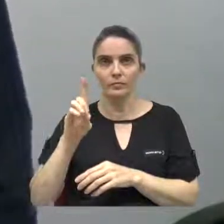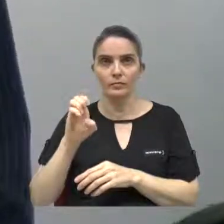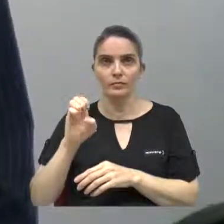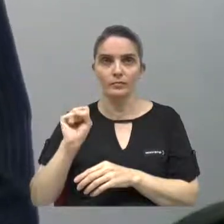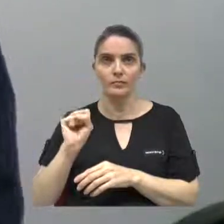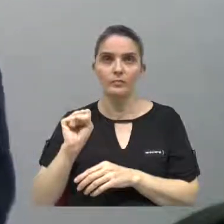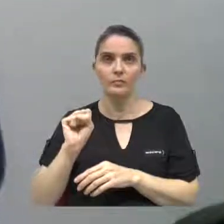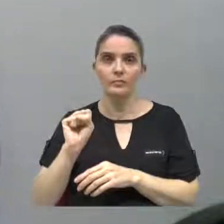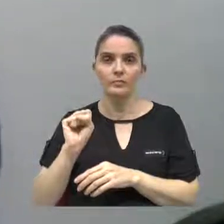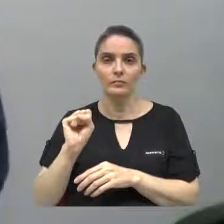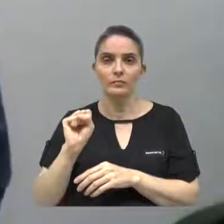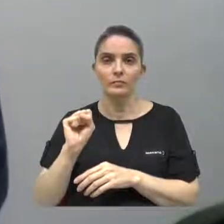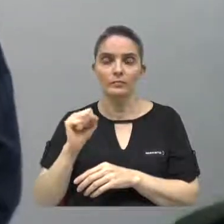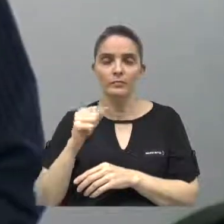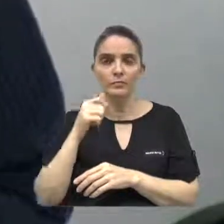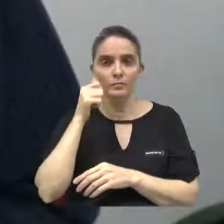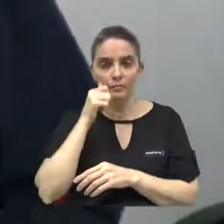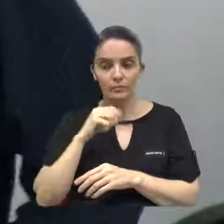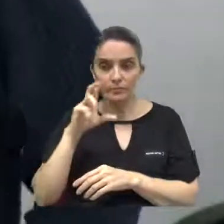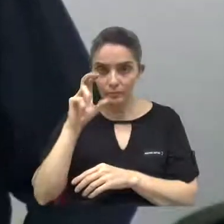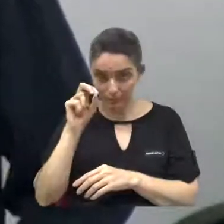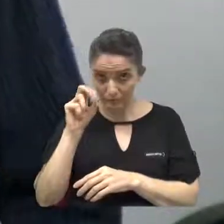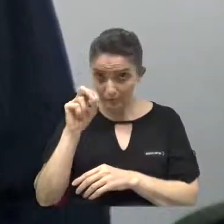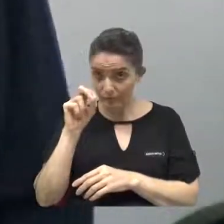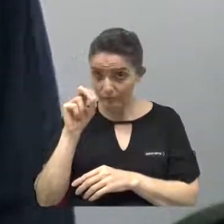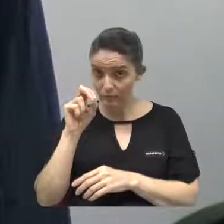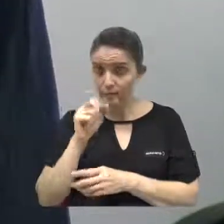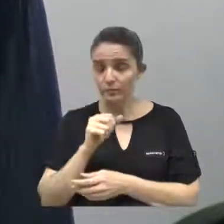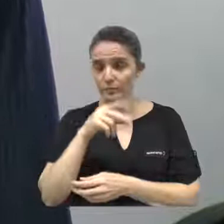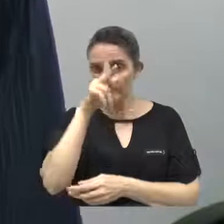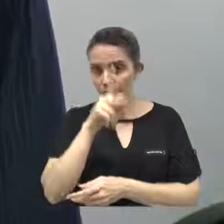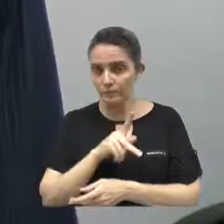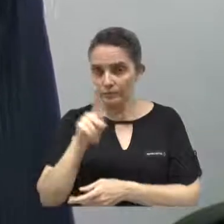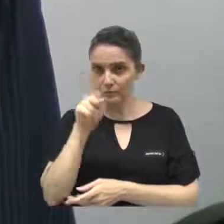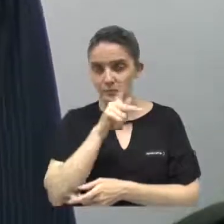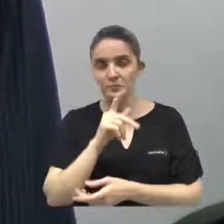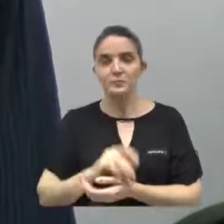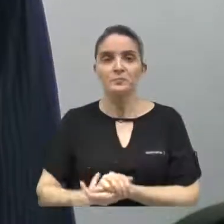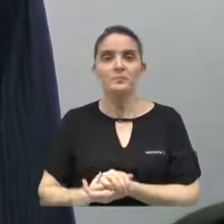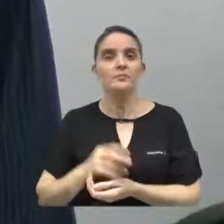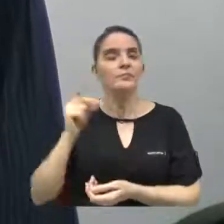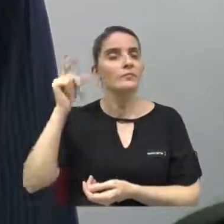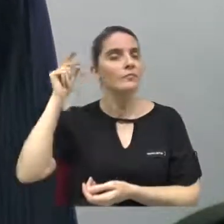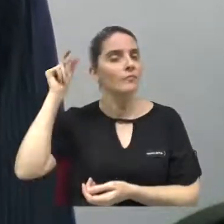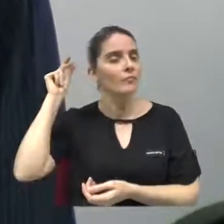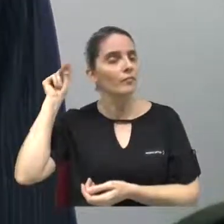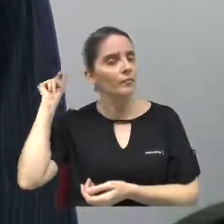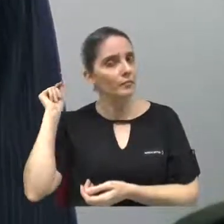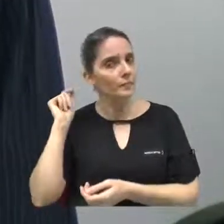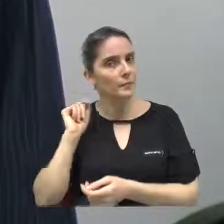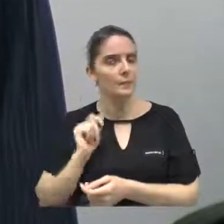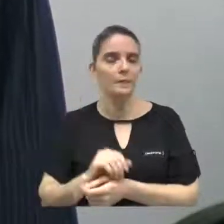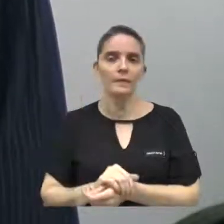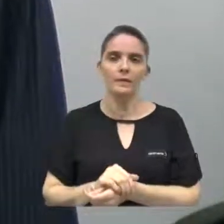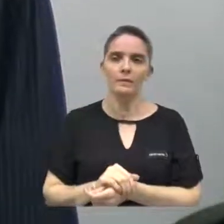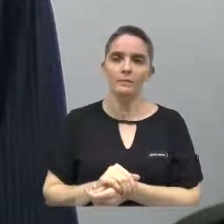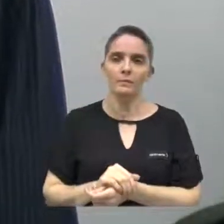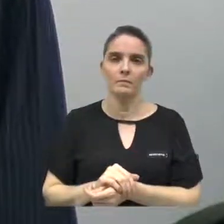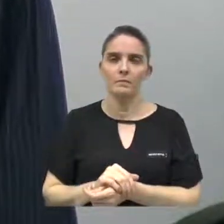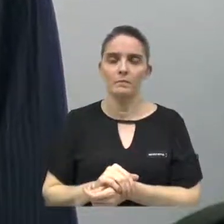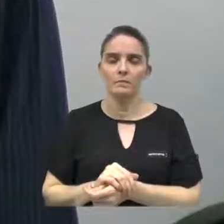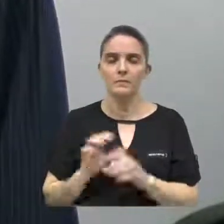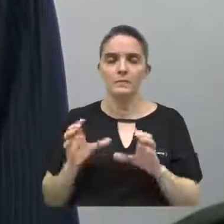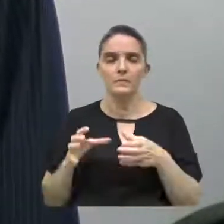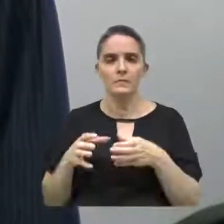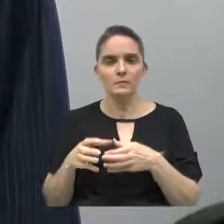vó. E desde a época que a comunidade Nossa Senhora de Lourdes pertencia a São Paulo